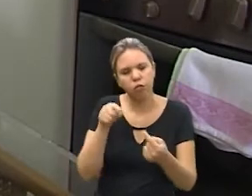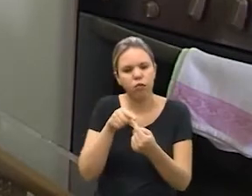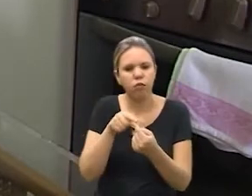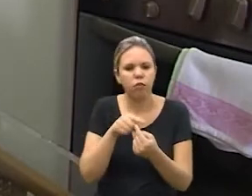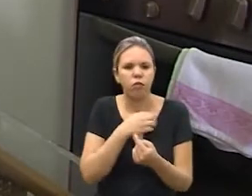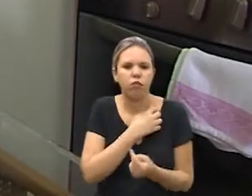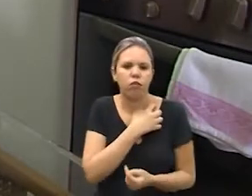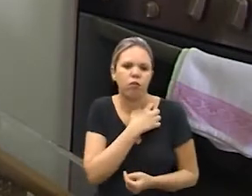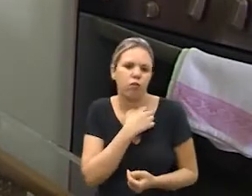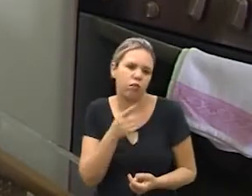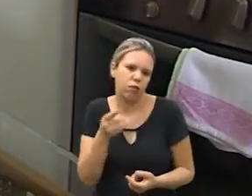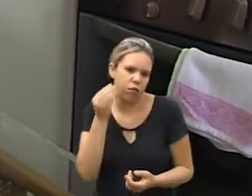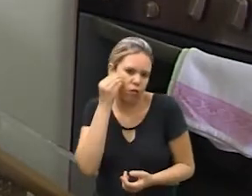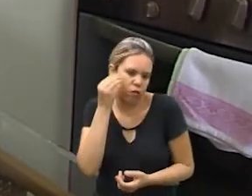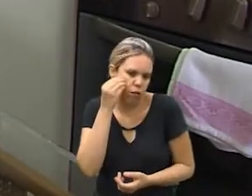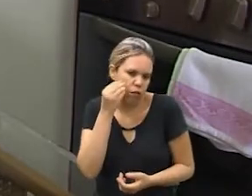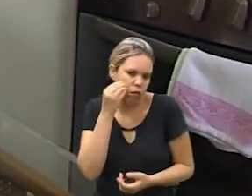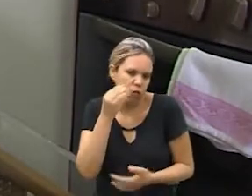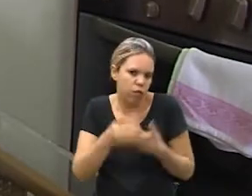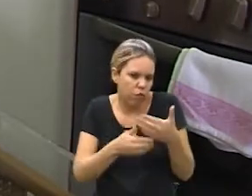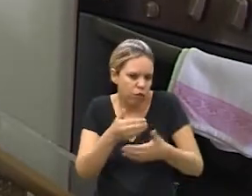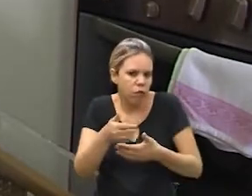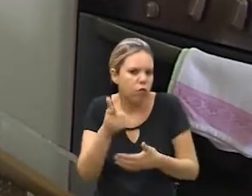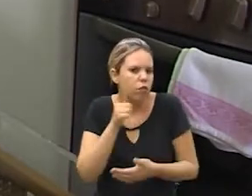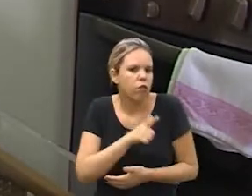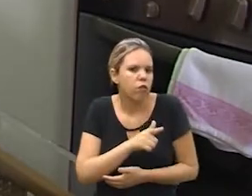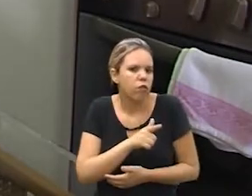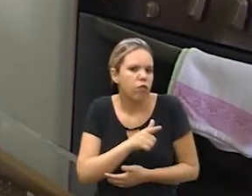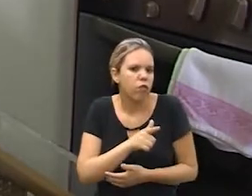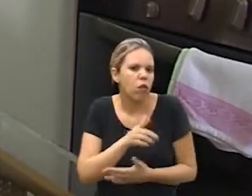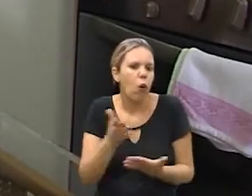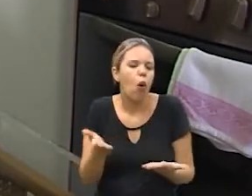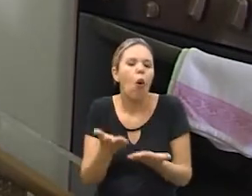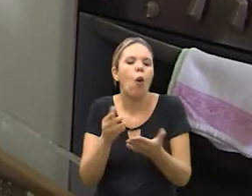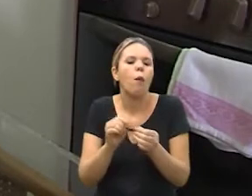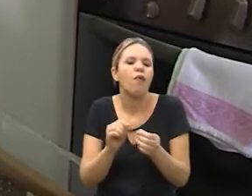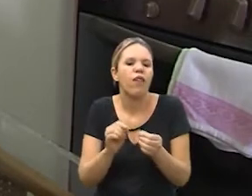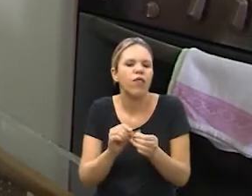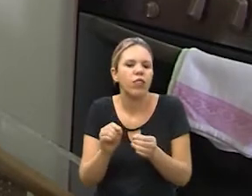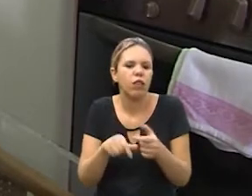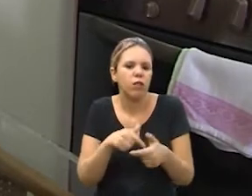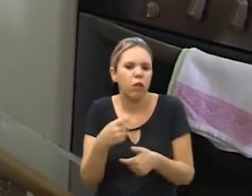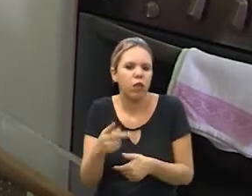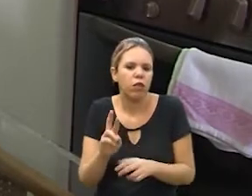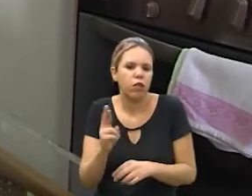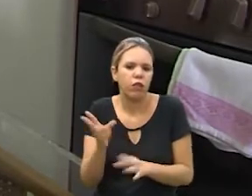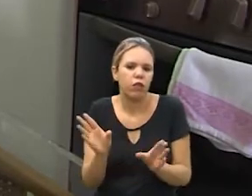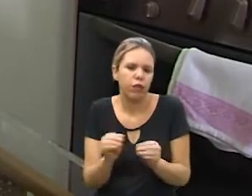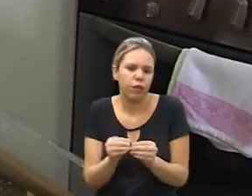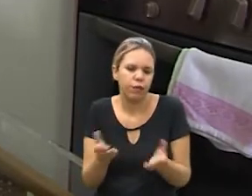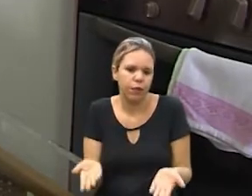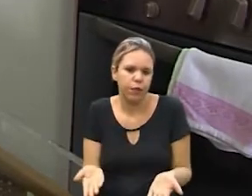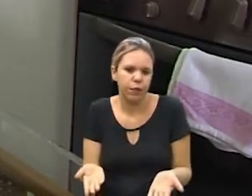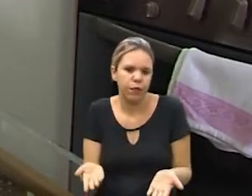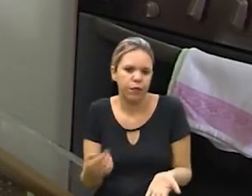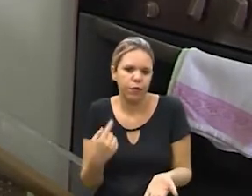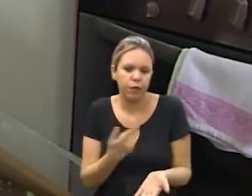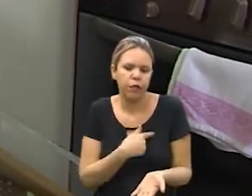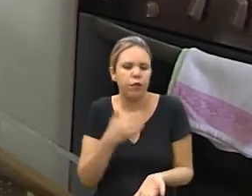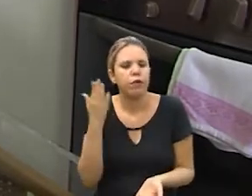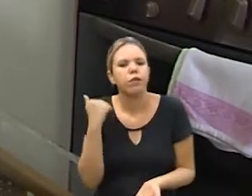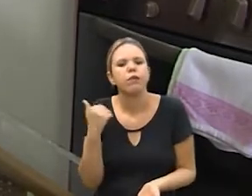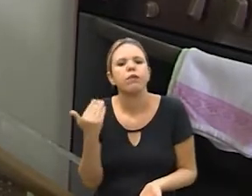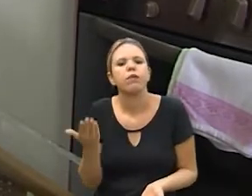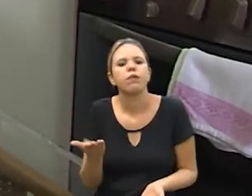chegar e você provando os processos, você consegue direcionar melhor ao seu resultado final. Mas a gente vai